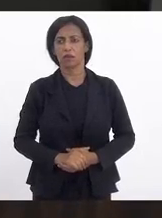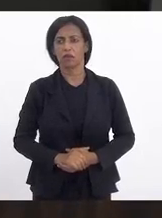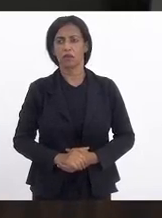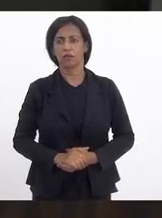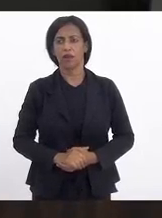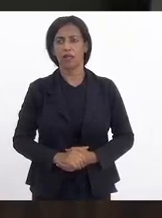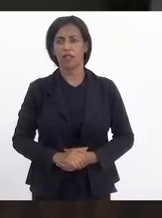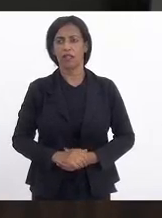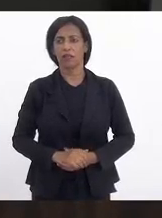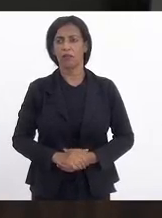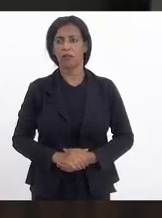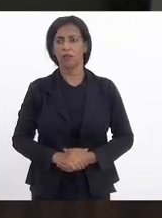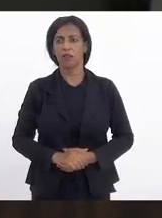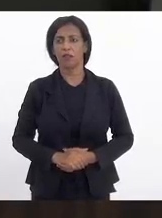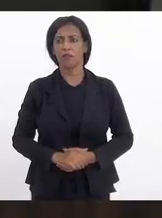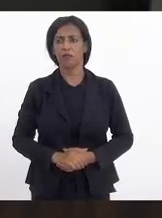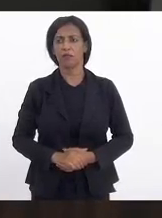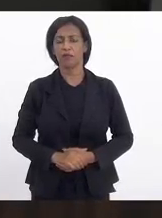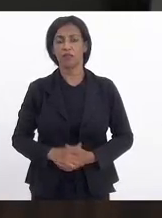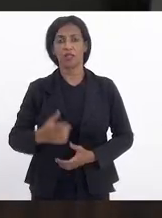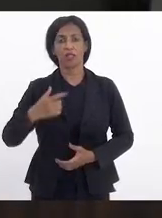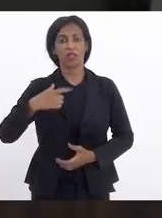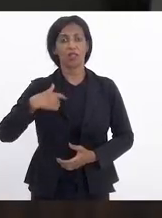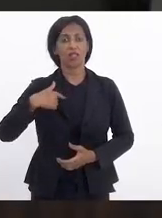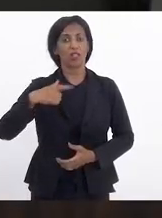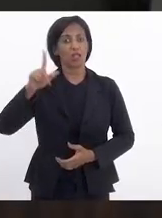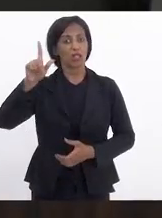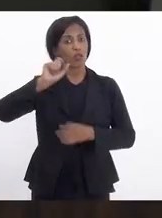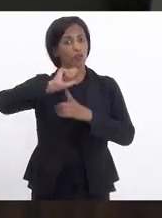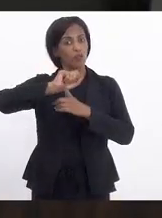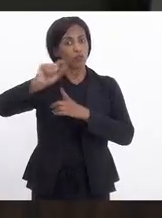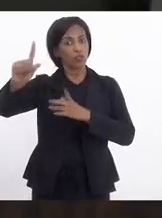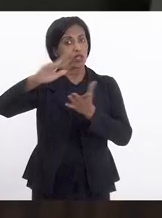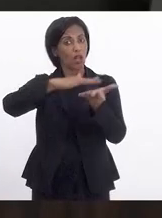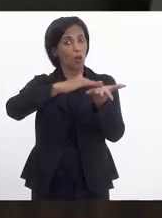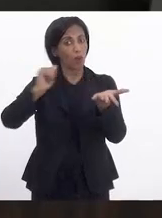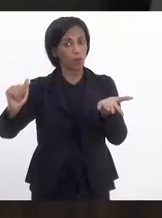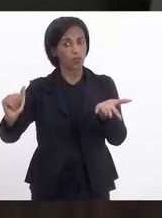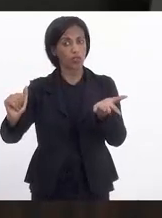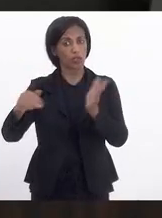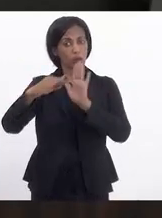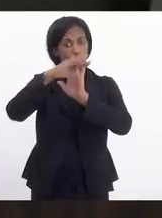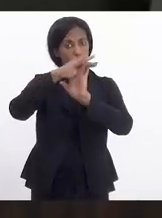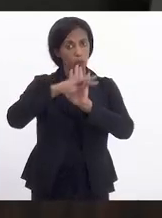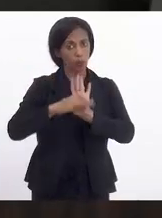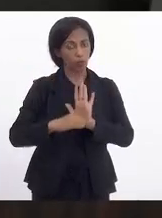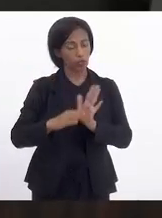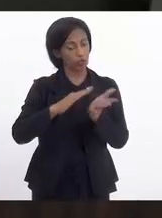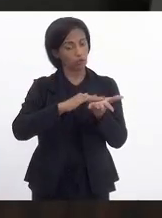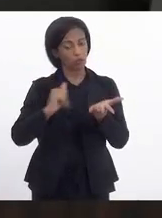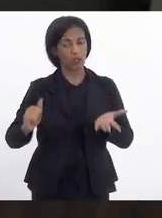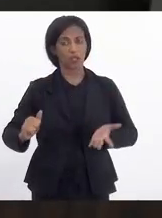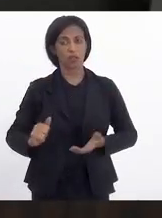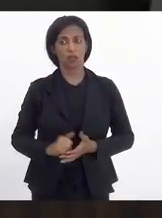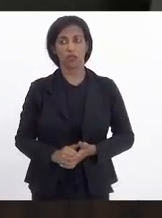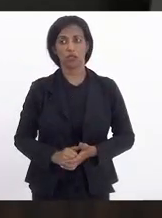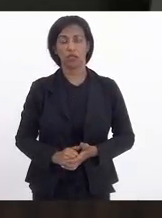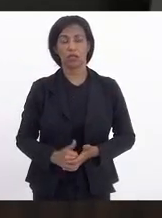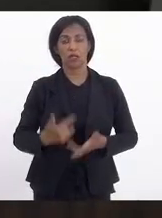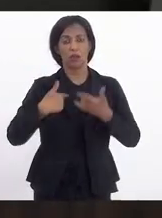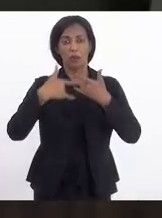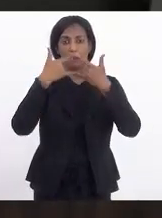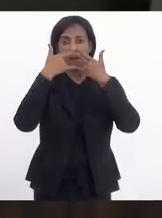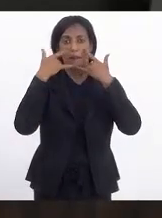É isso aí você não vou retirar o pode alta falta Sem Máscara não fica na galeria e